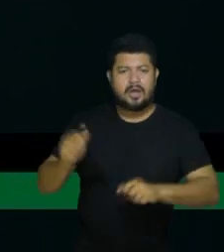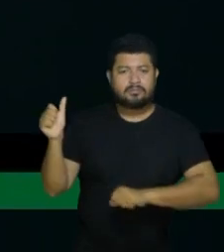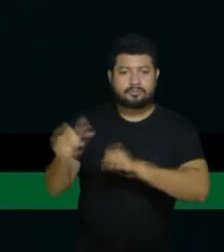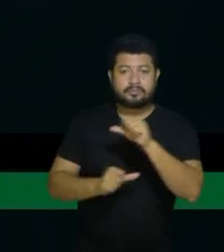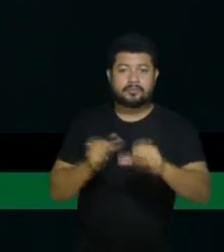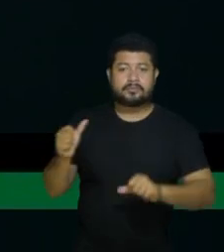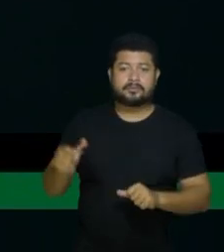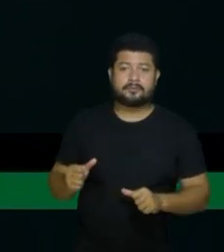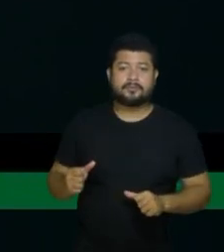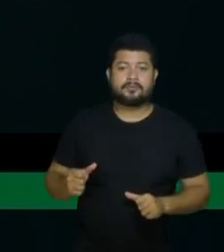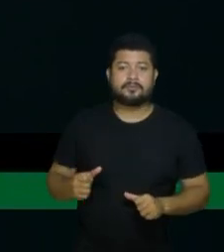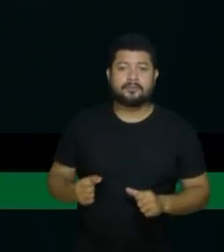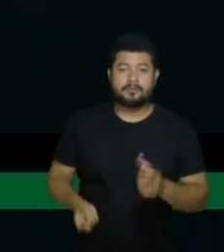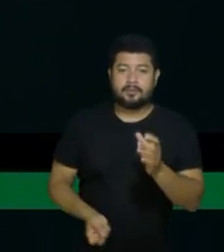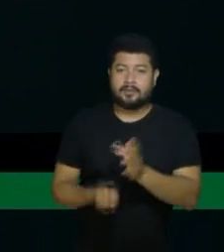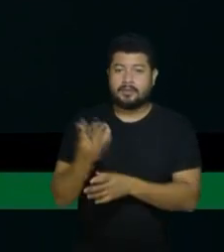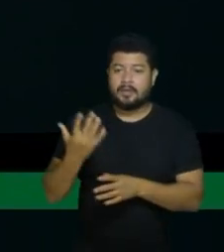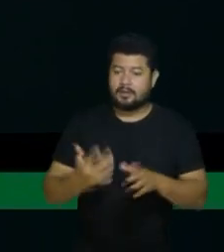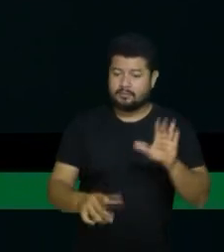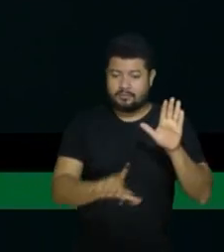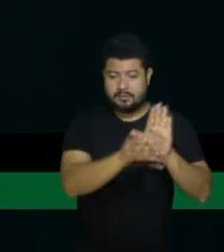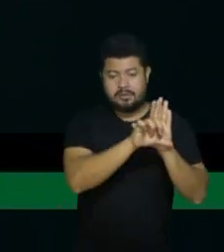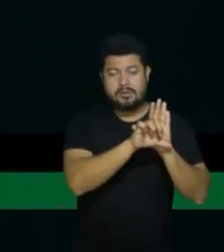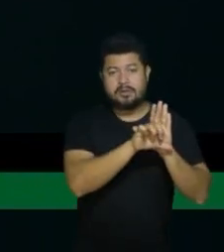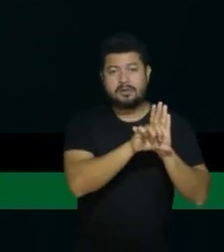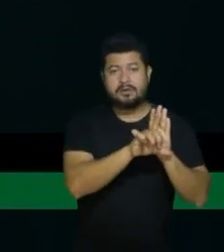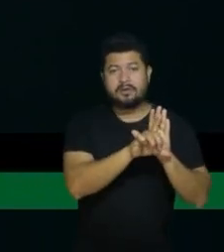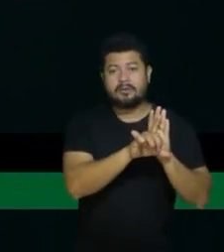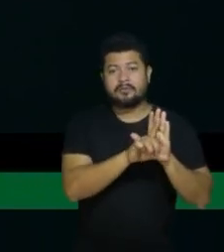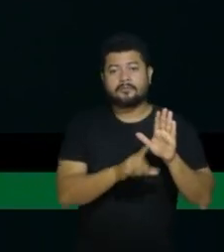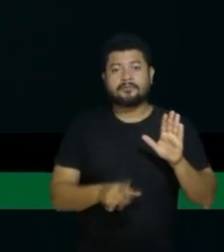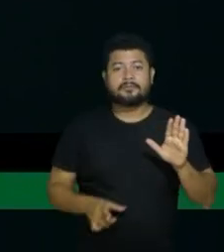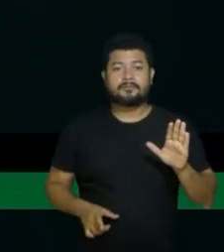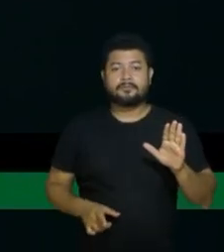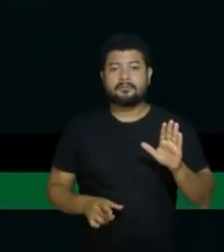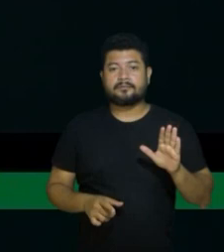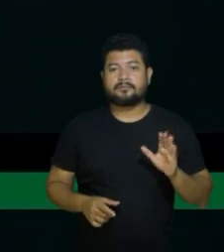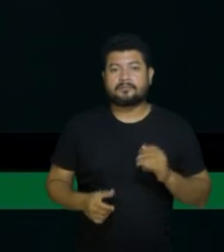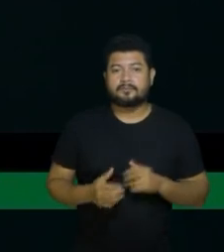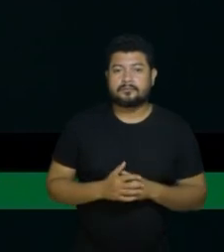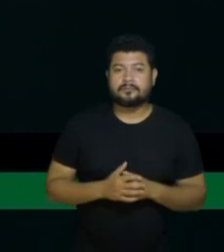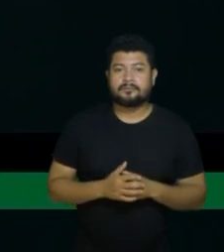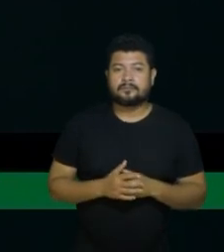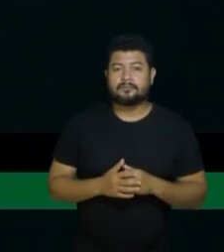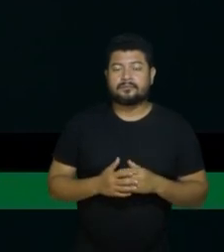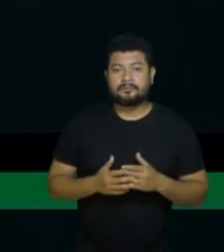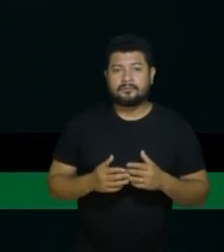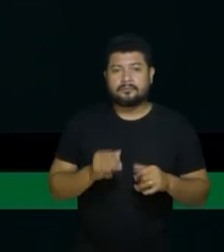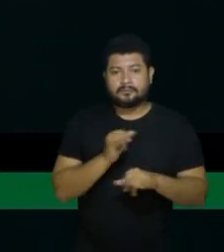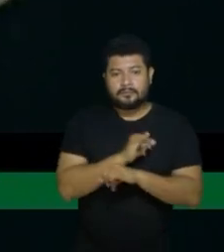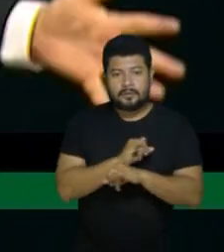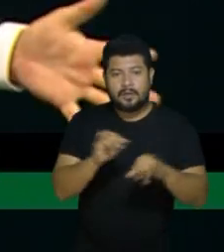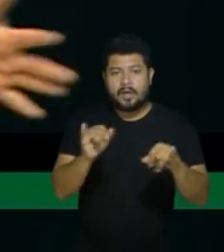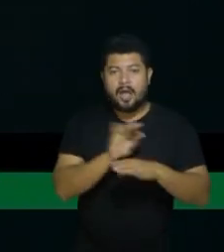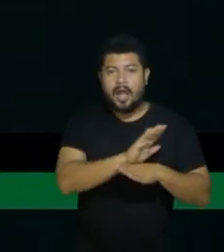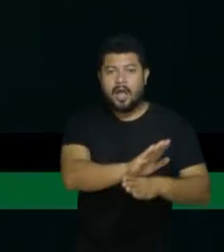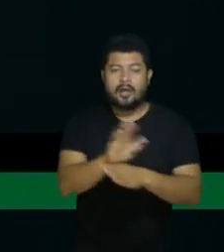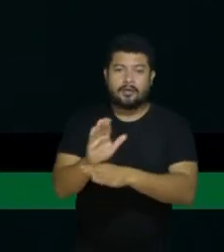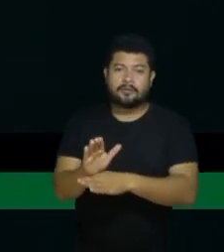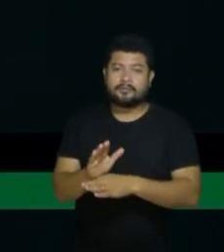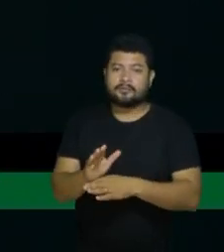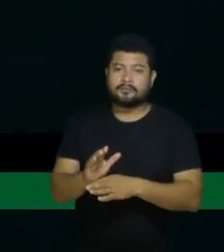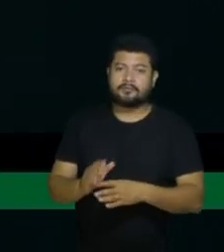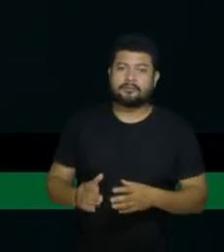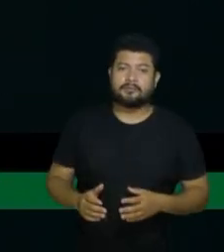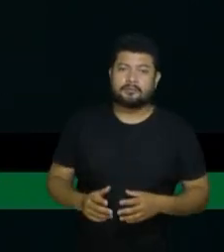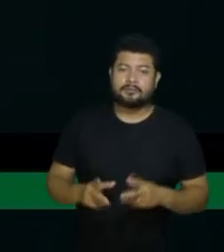e criada uma lei para que realmente se quando ocorra fatos como esse recentemente foi Santa